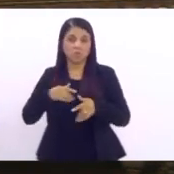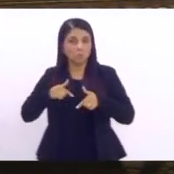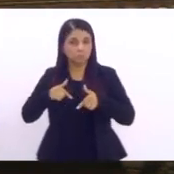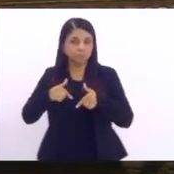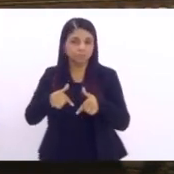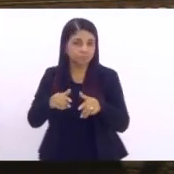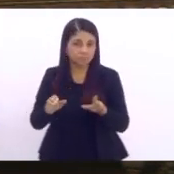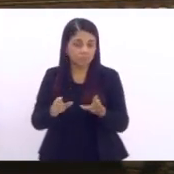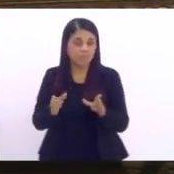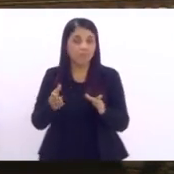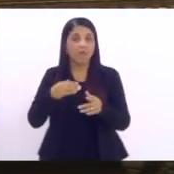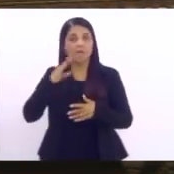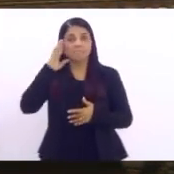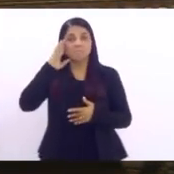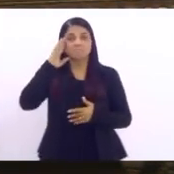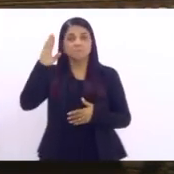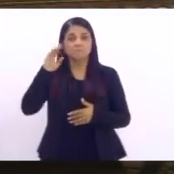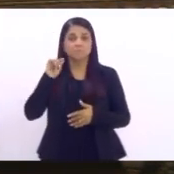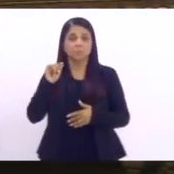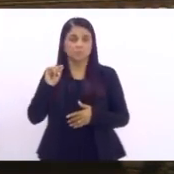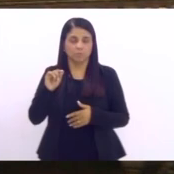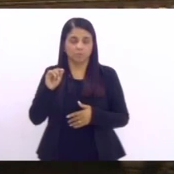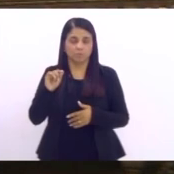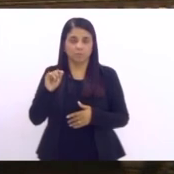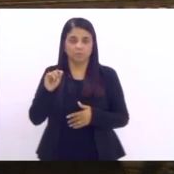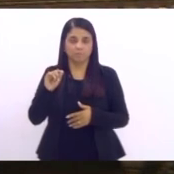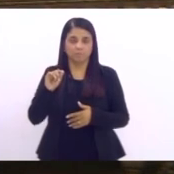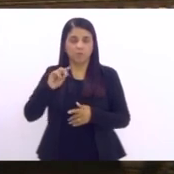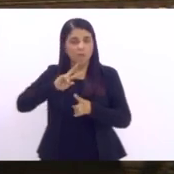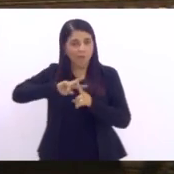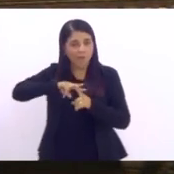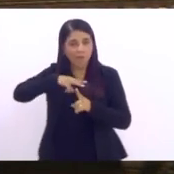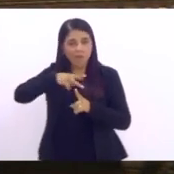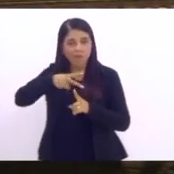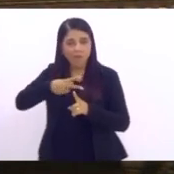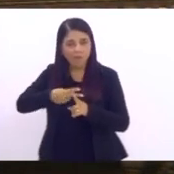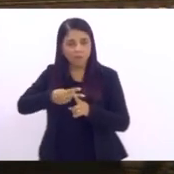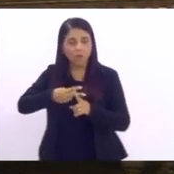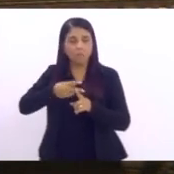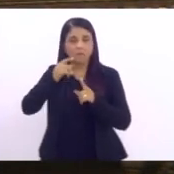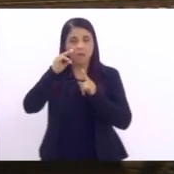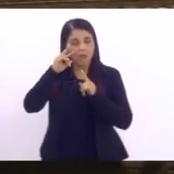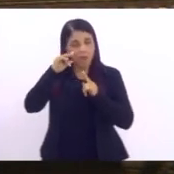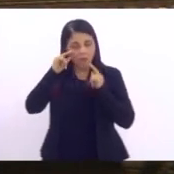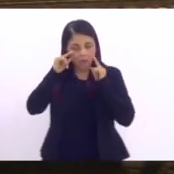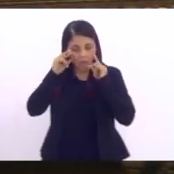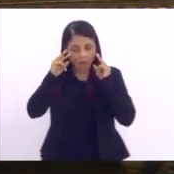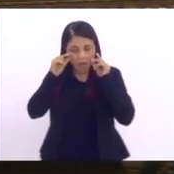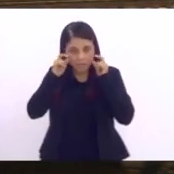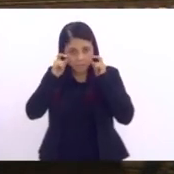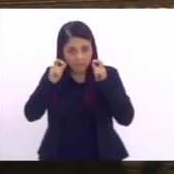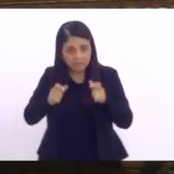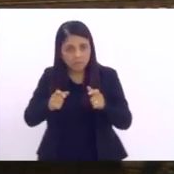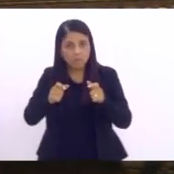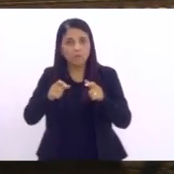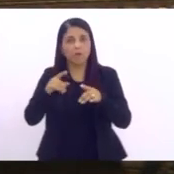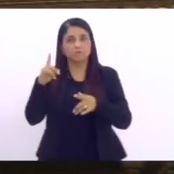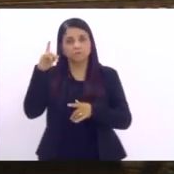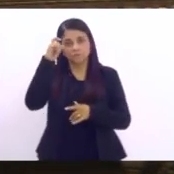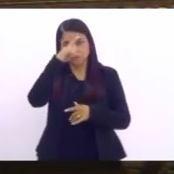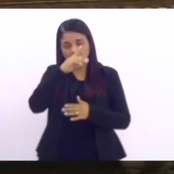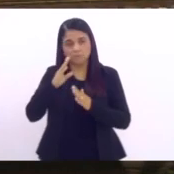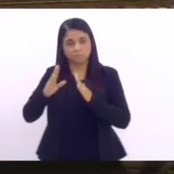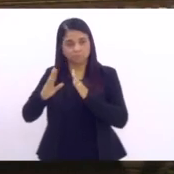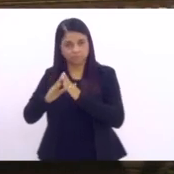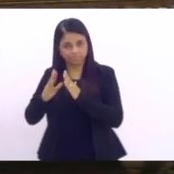gente redobre as nossas atenções à dificuldade habitacional de moradia no estado do Rio de